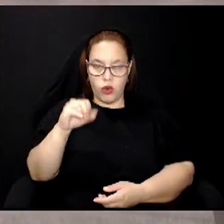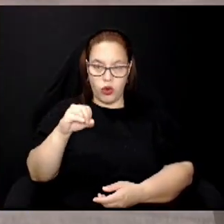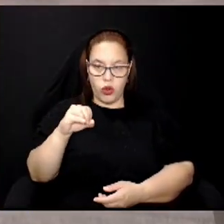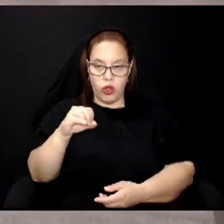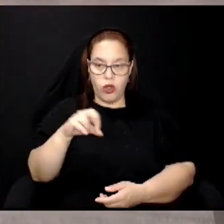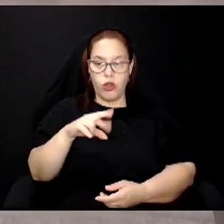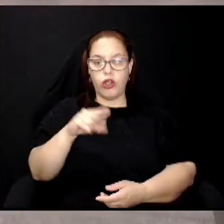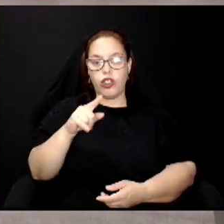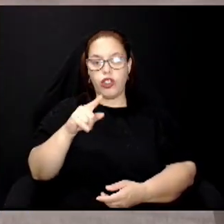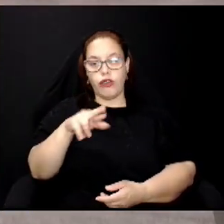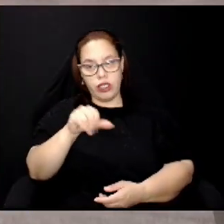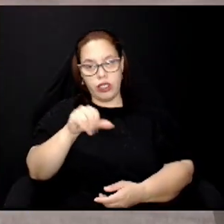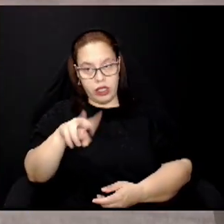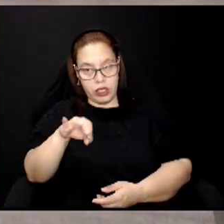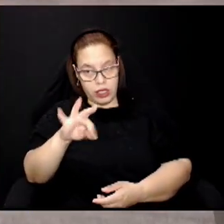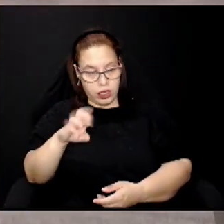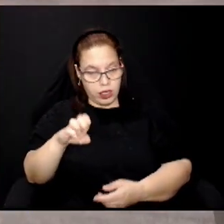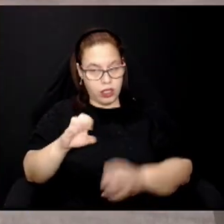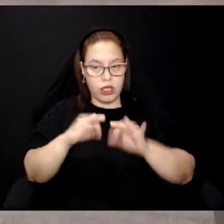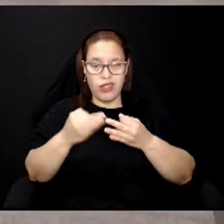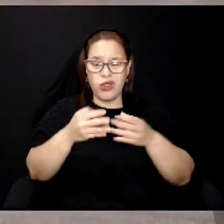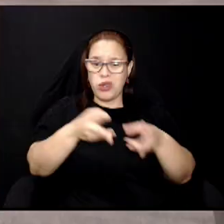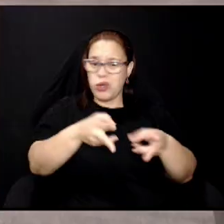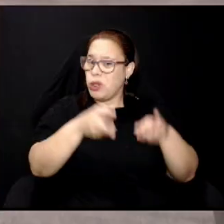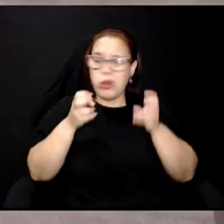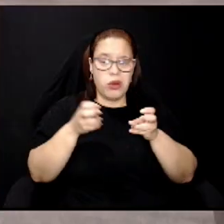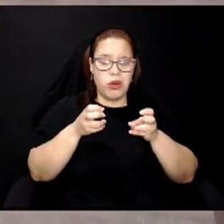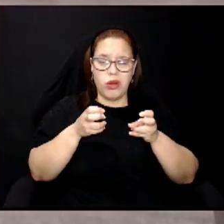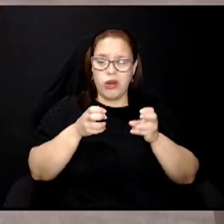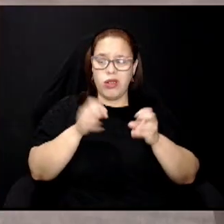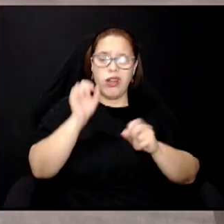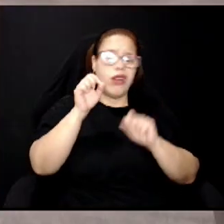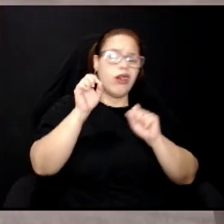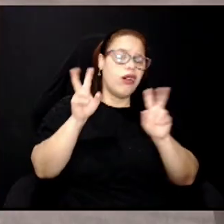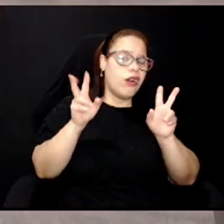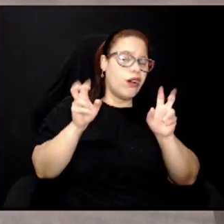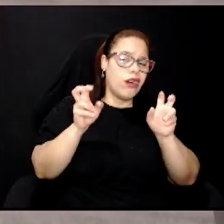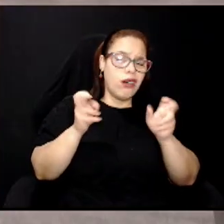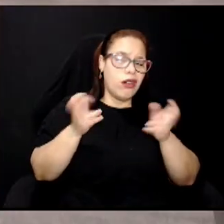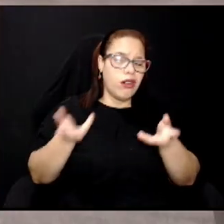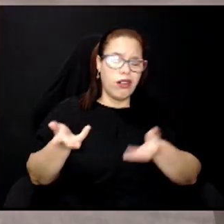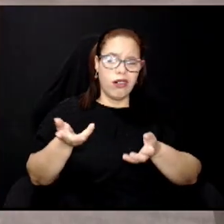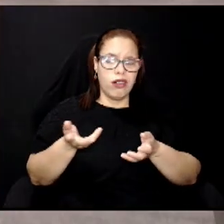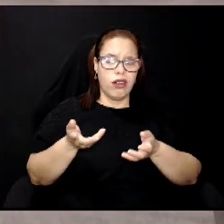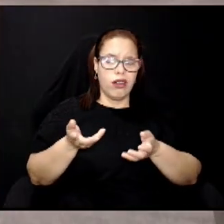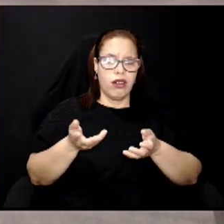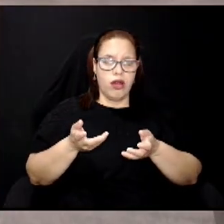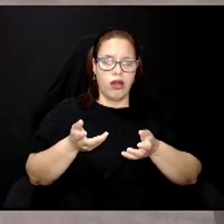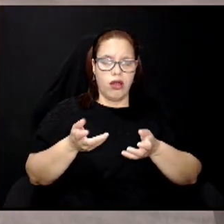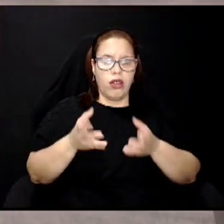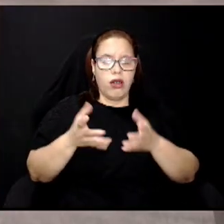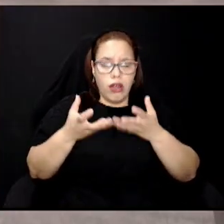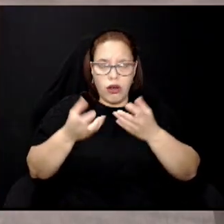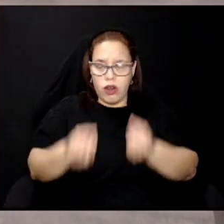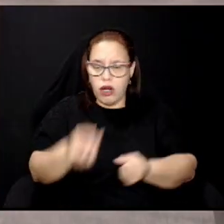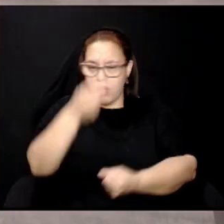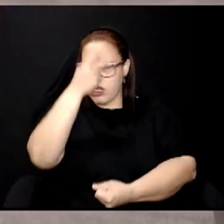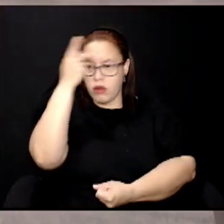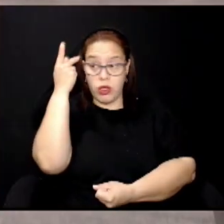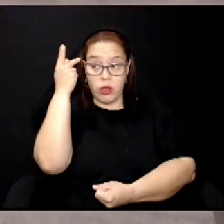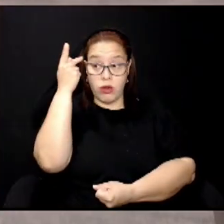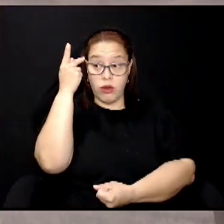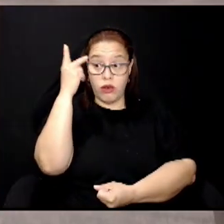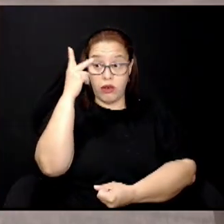Se a sociedade não perceber essa questão de uma maneira a acolher essas pessoas, né, a trazer